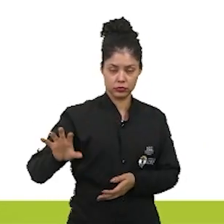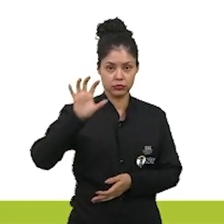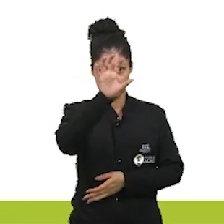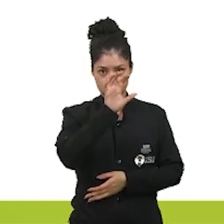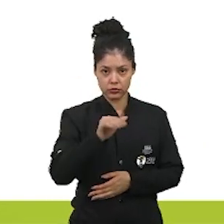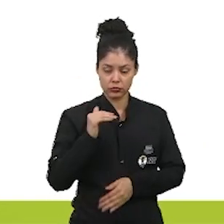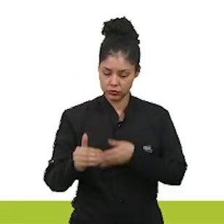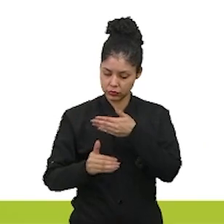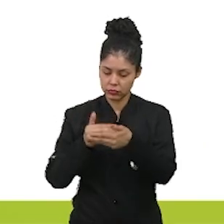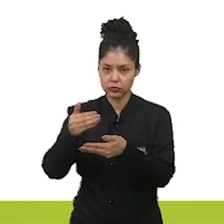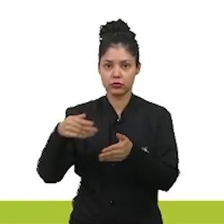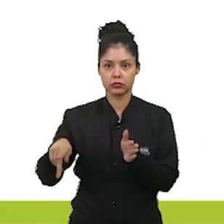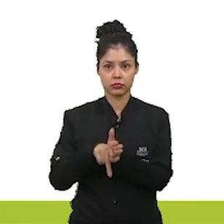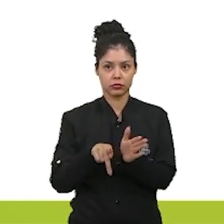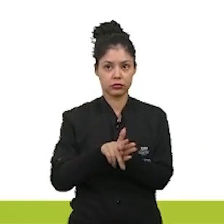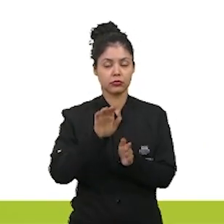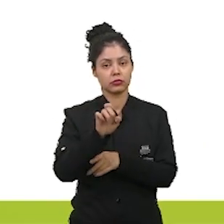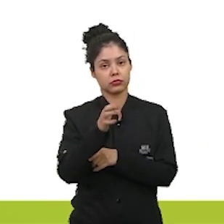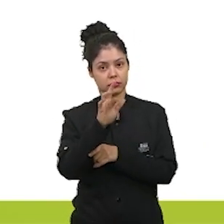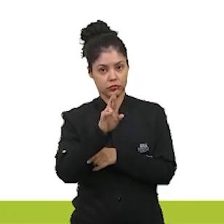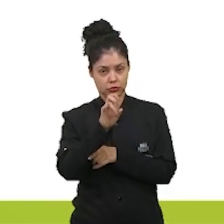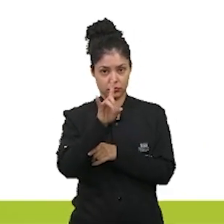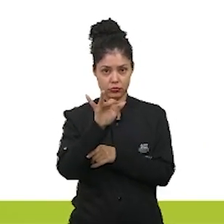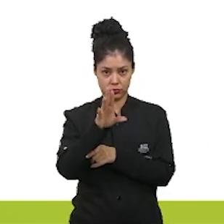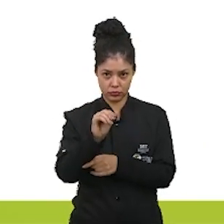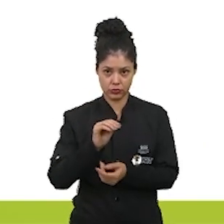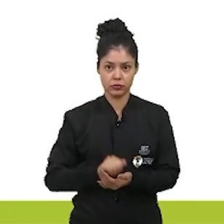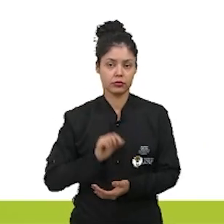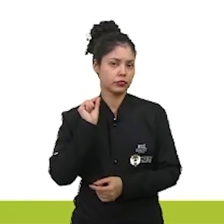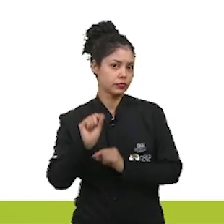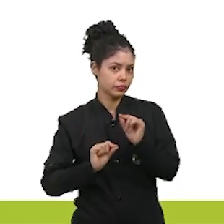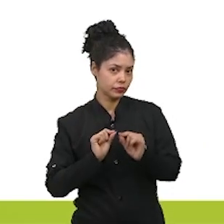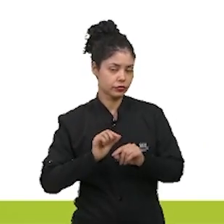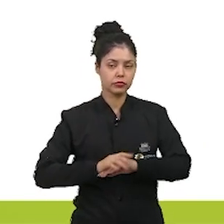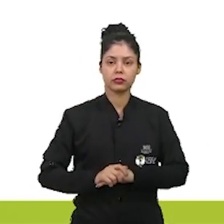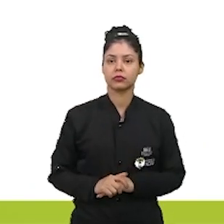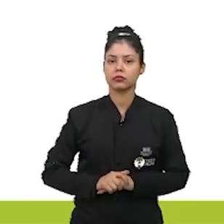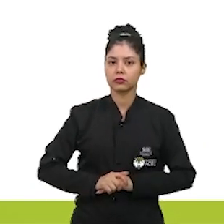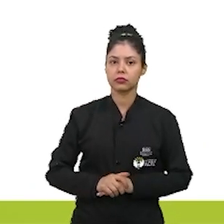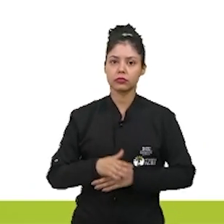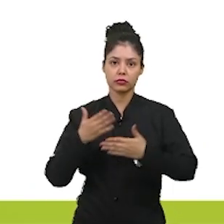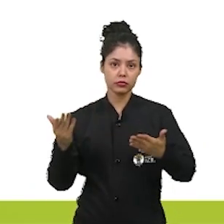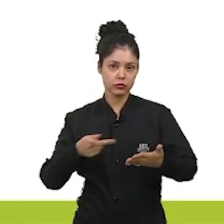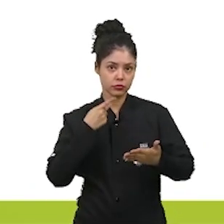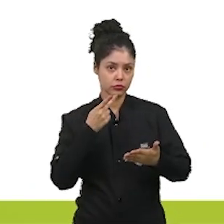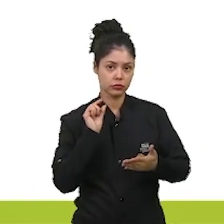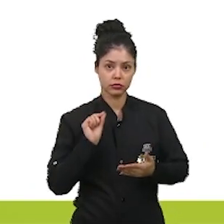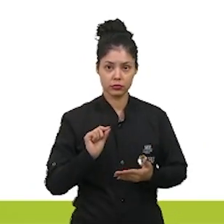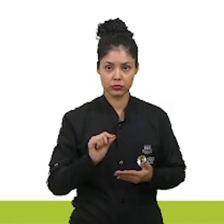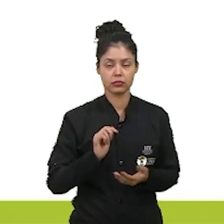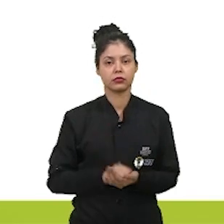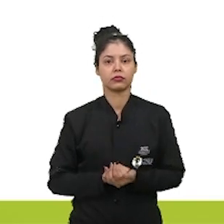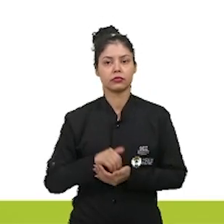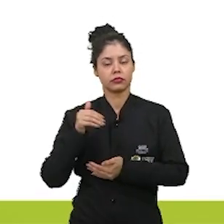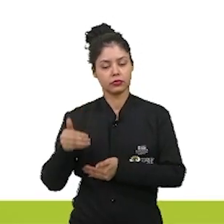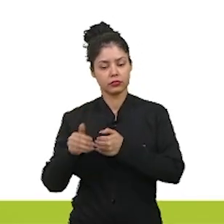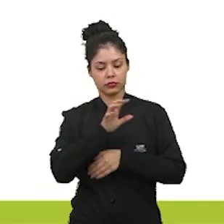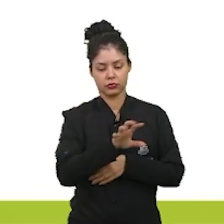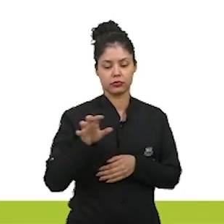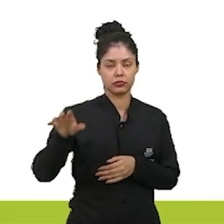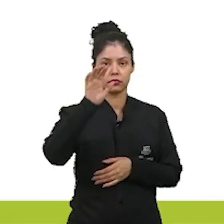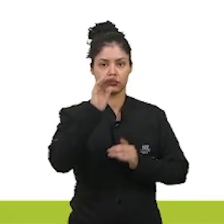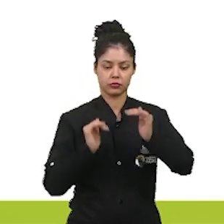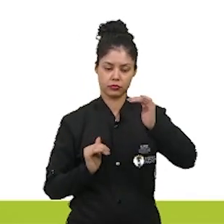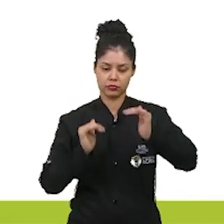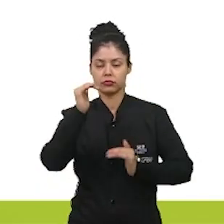acometida por processos erosivos, decorrente da. E aí vem falando que essa região aqui, essa